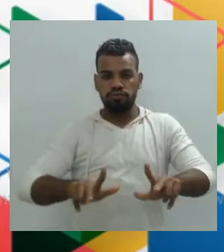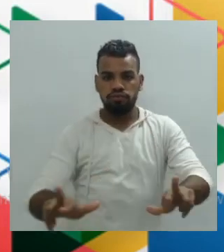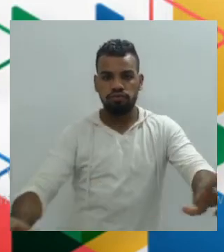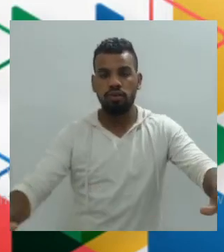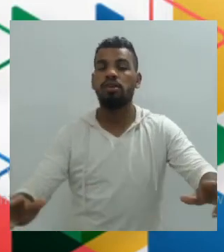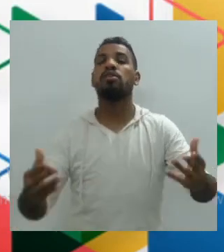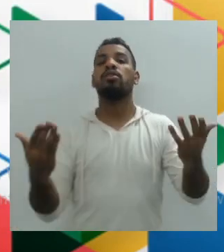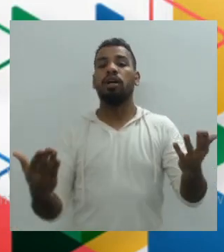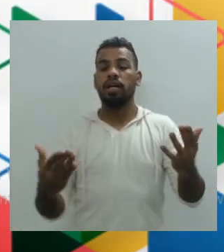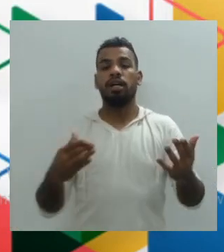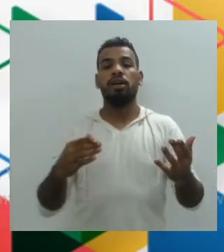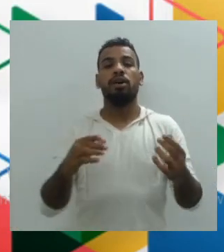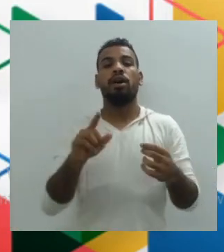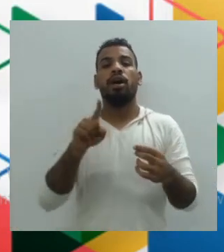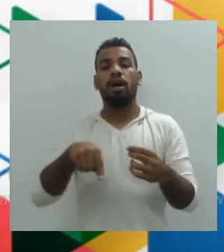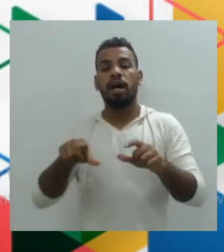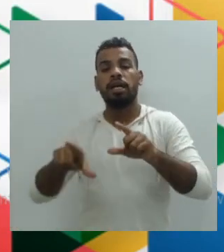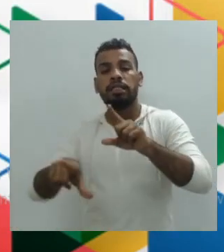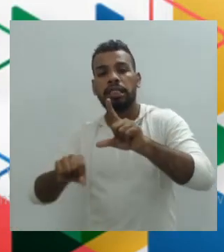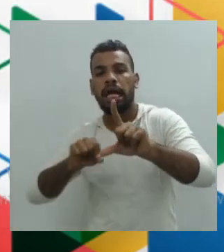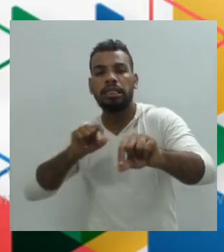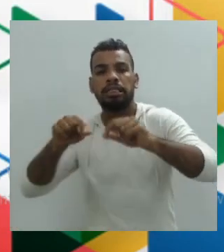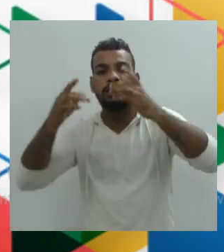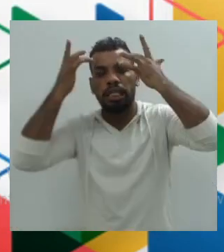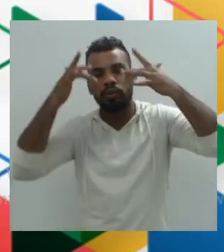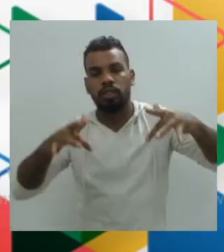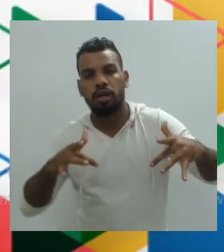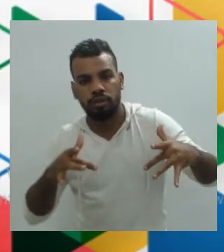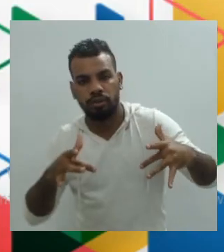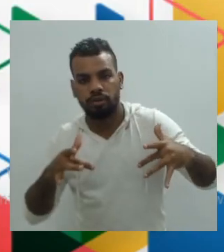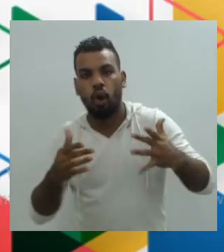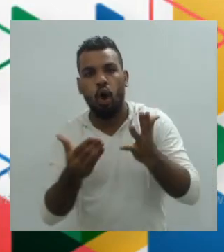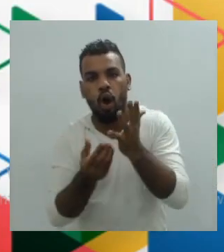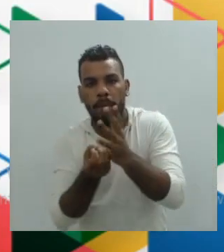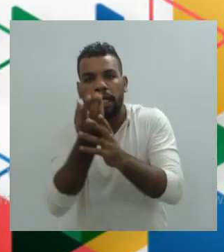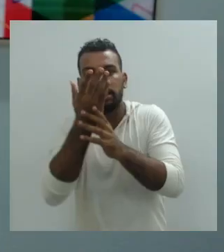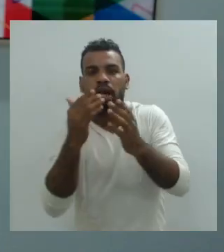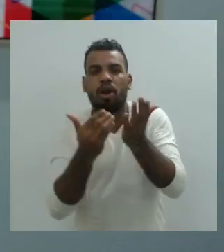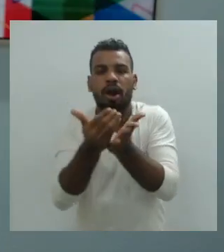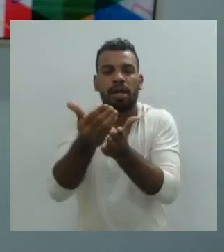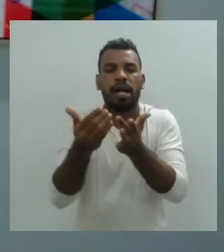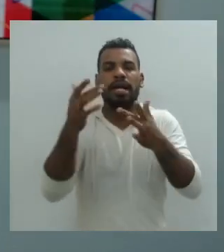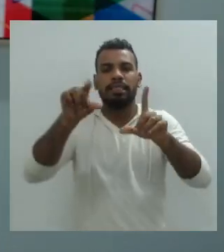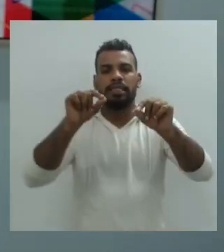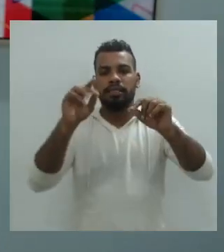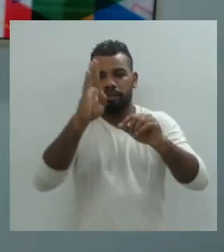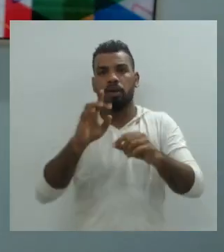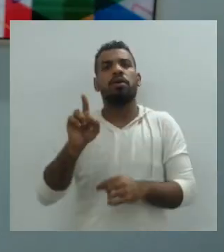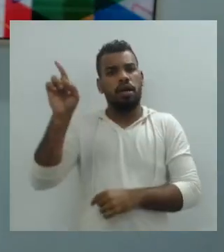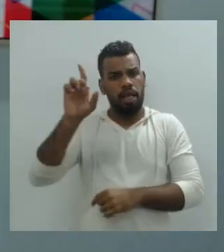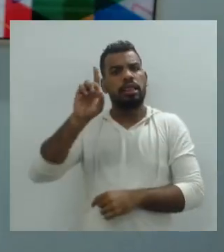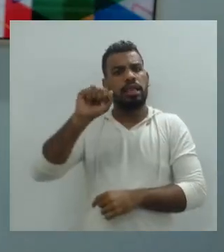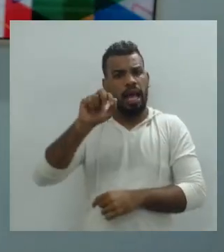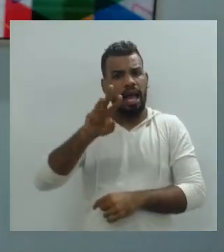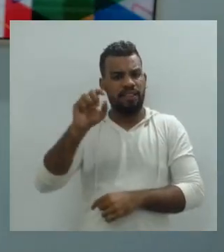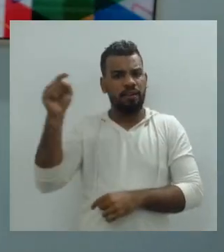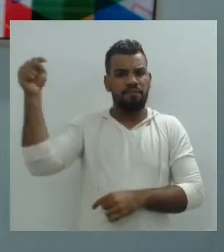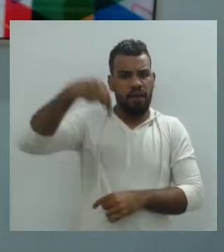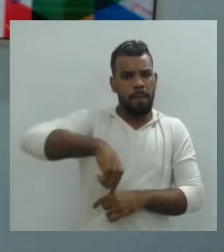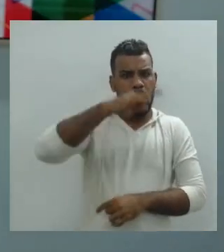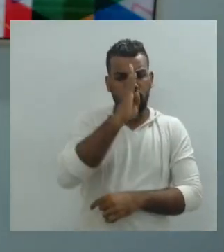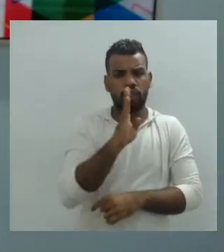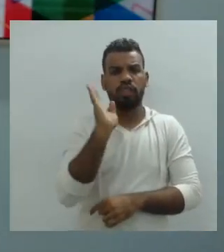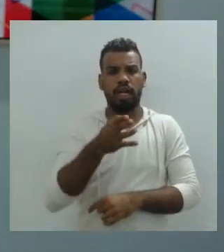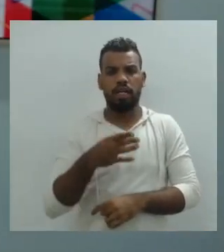como base a seleção natural. Darwin, inclusive, esteve no Brasil e disse que